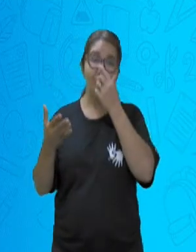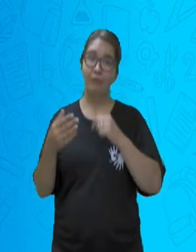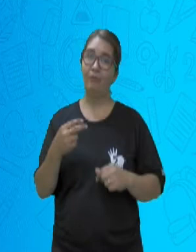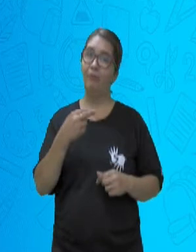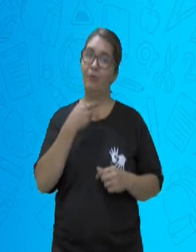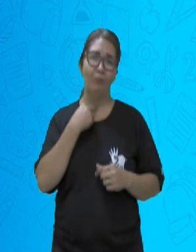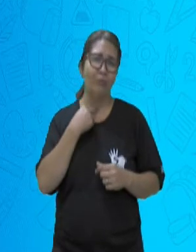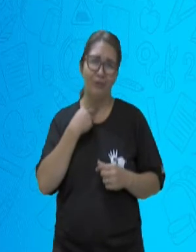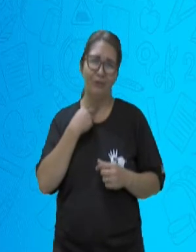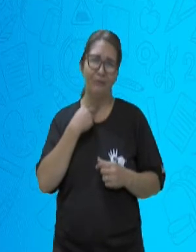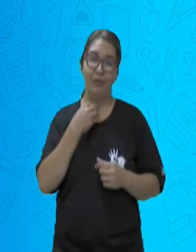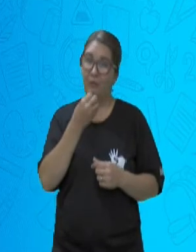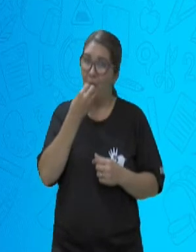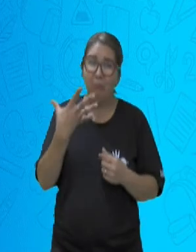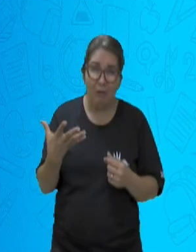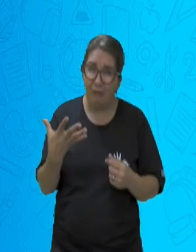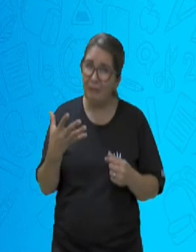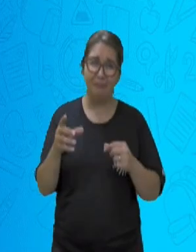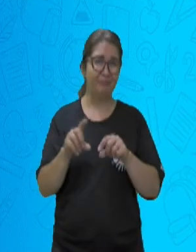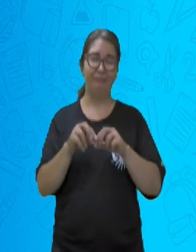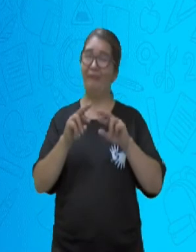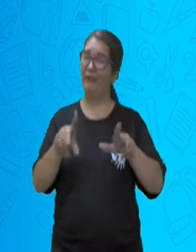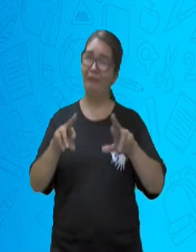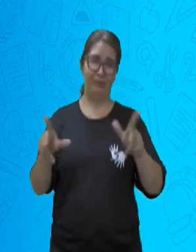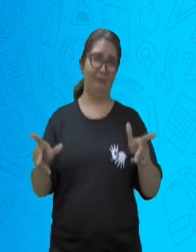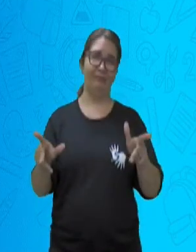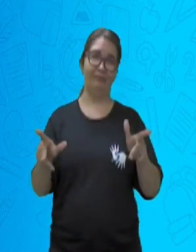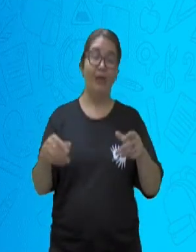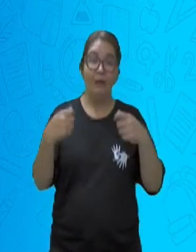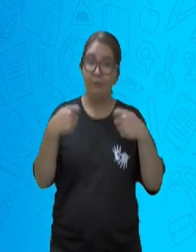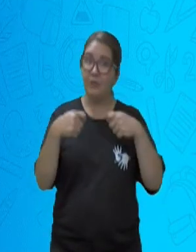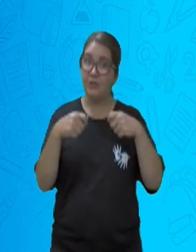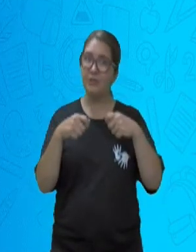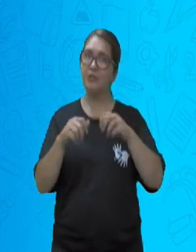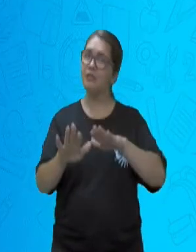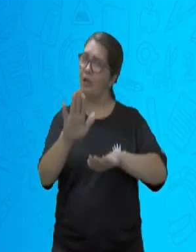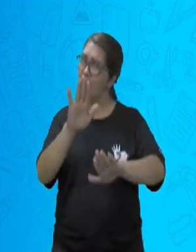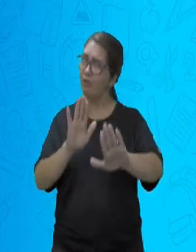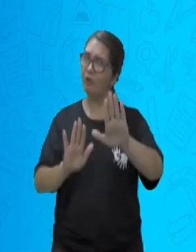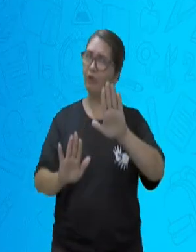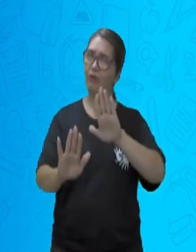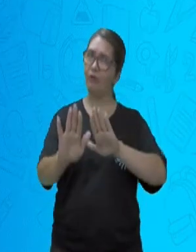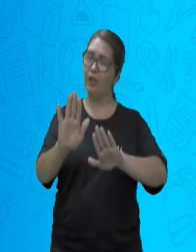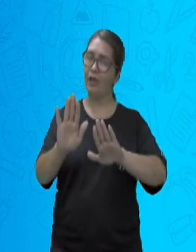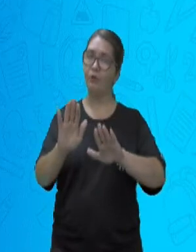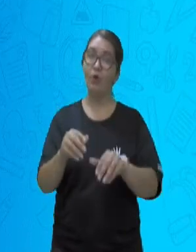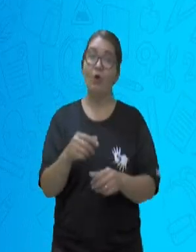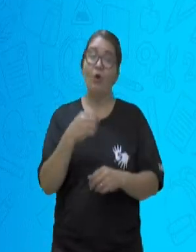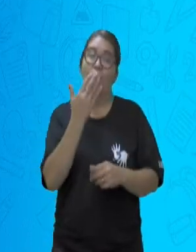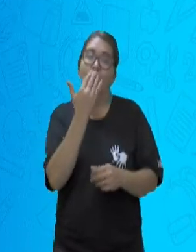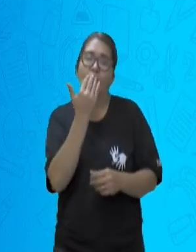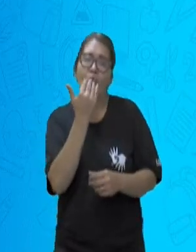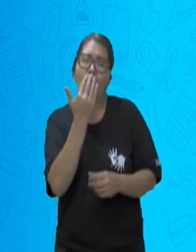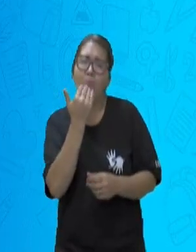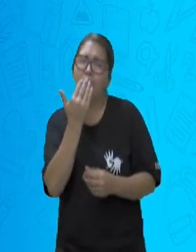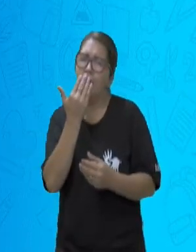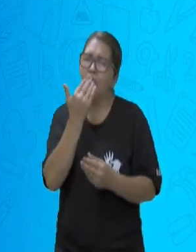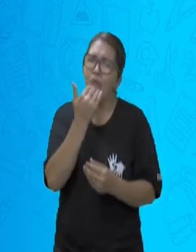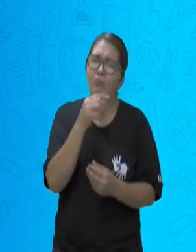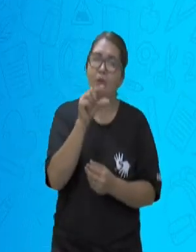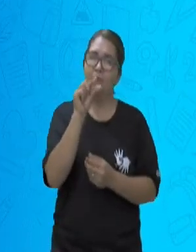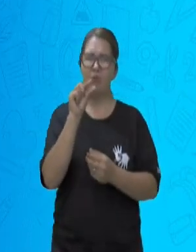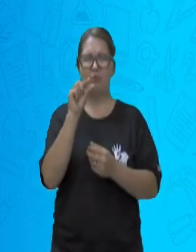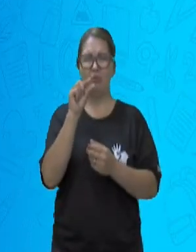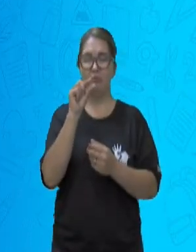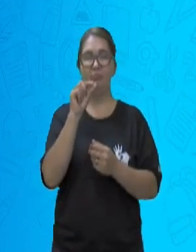construtores. E é importante consumir esporadicamente e, se possível, riscar do